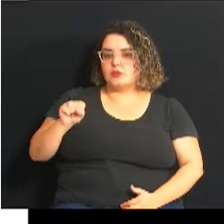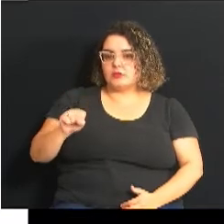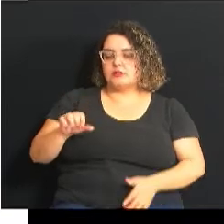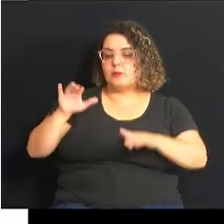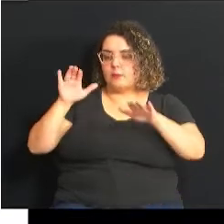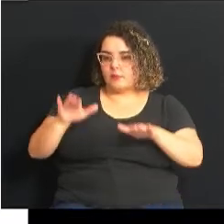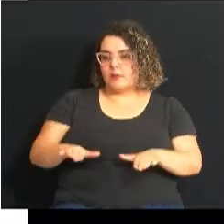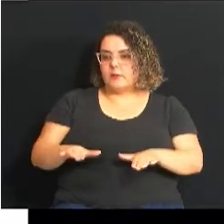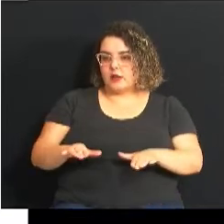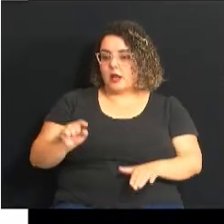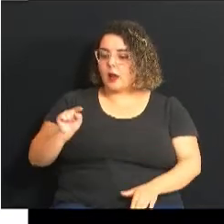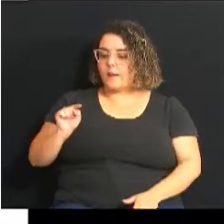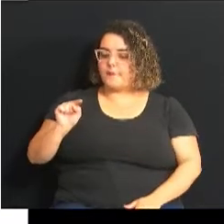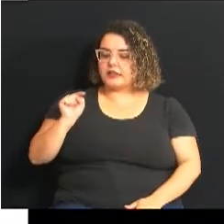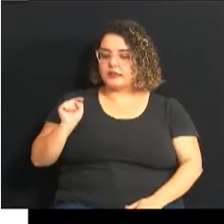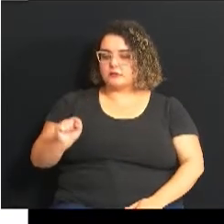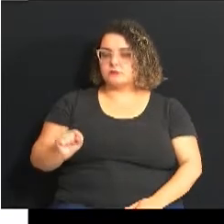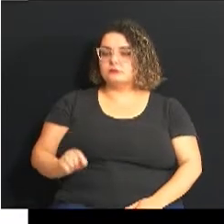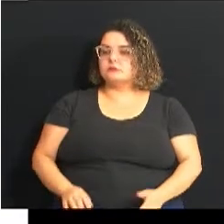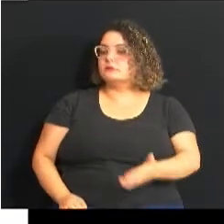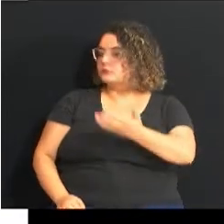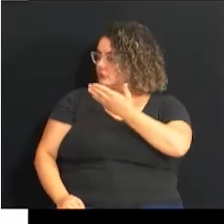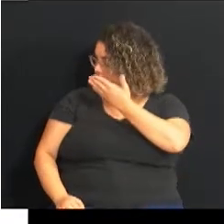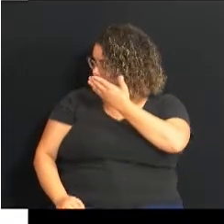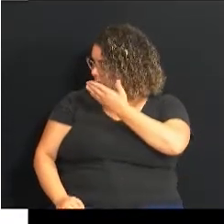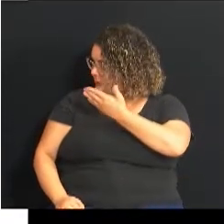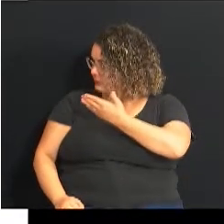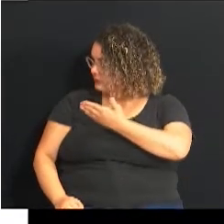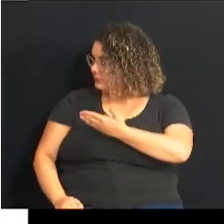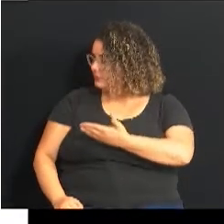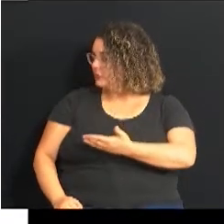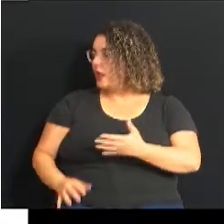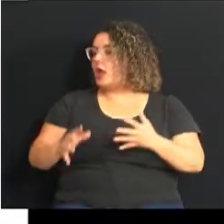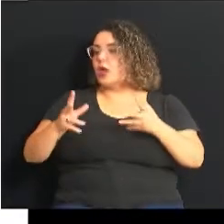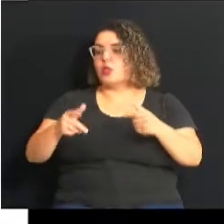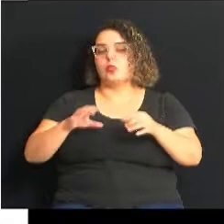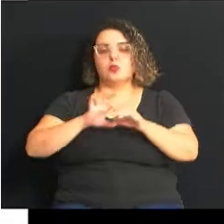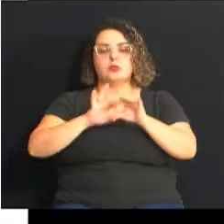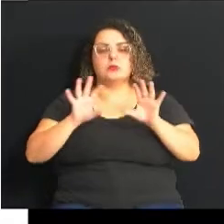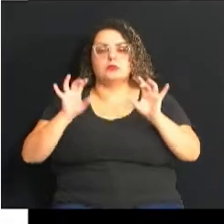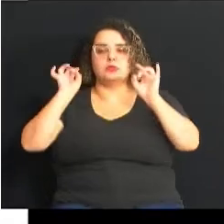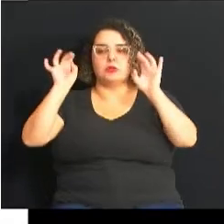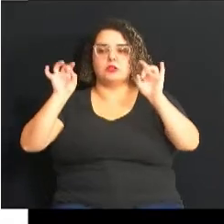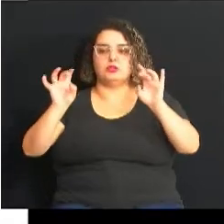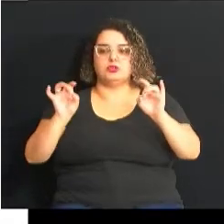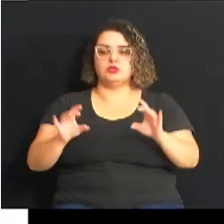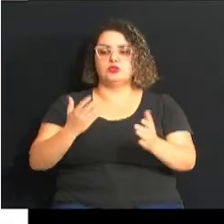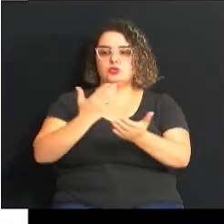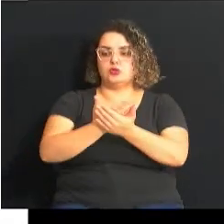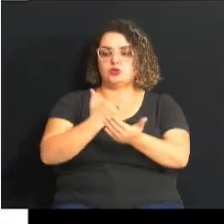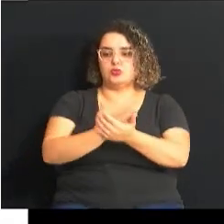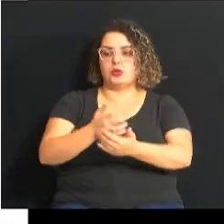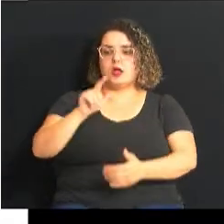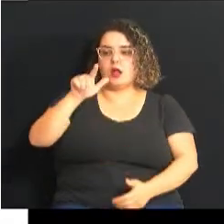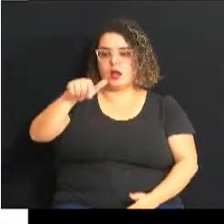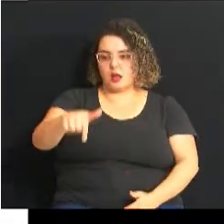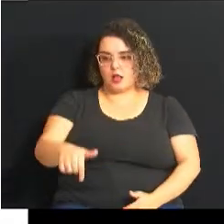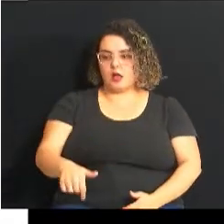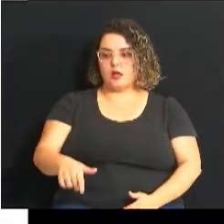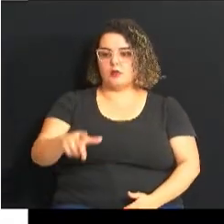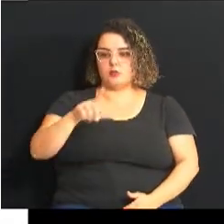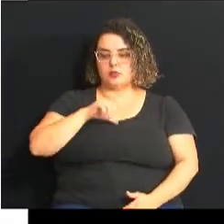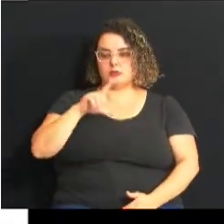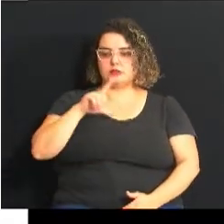aí clicando em comissões permanentes, você tem as comissões especiais de estudo e depois você tem